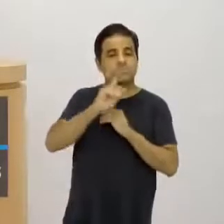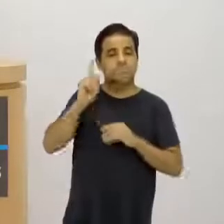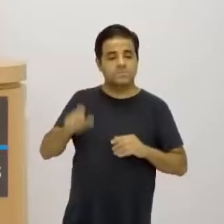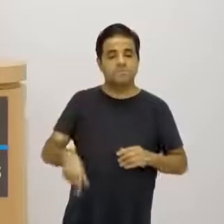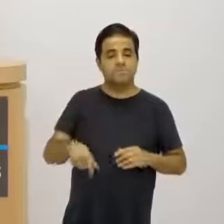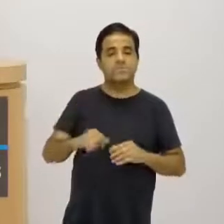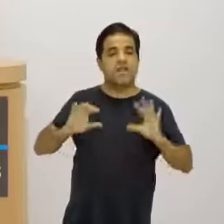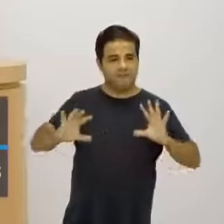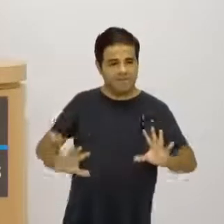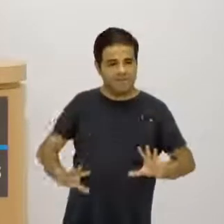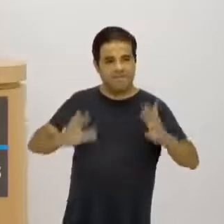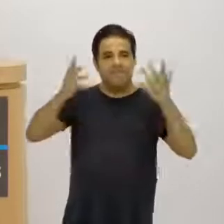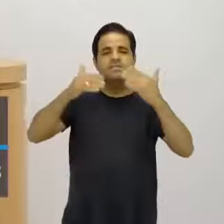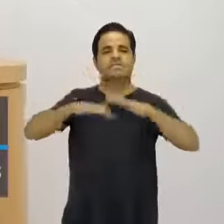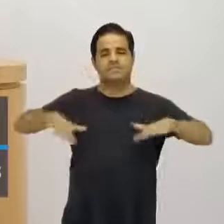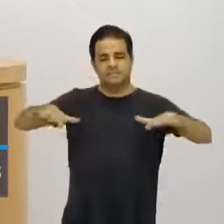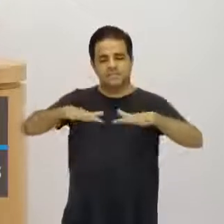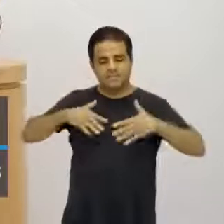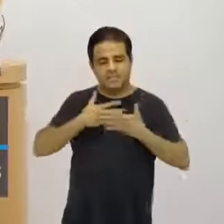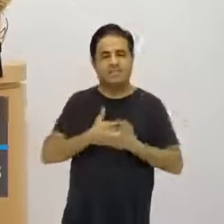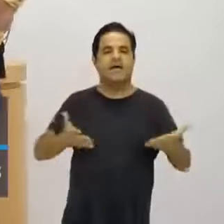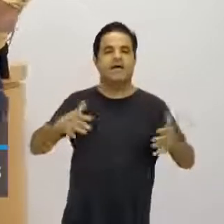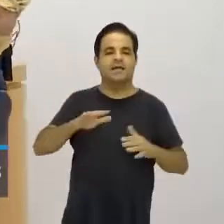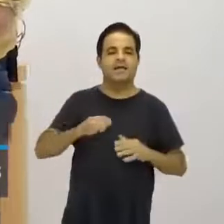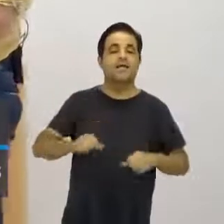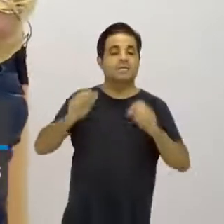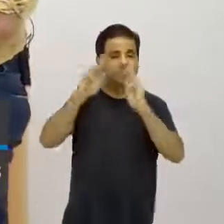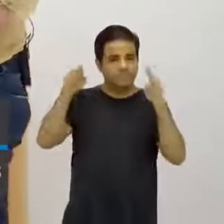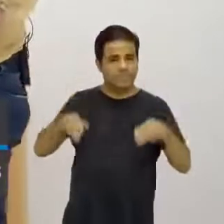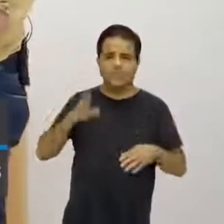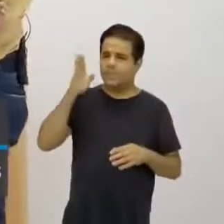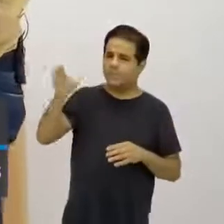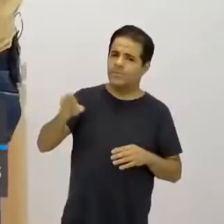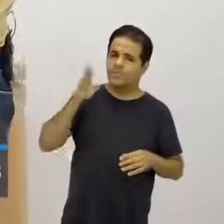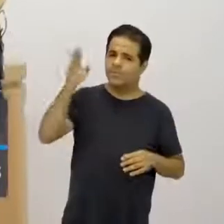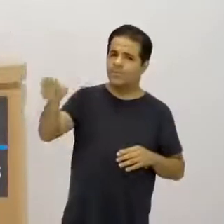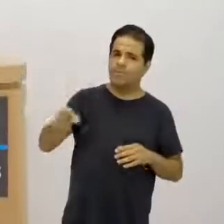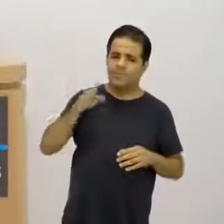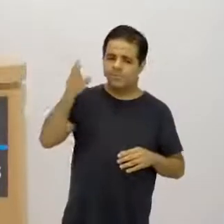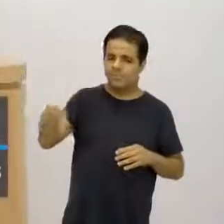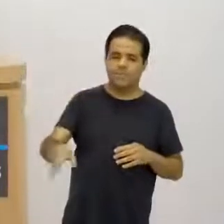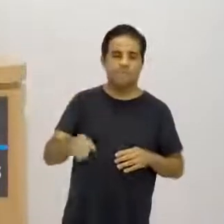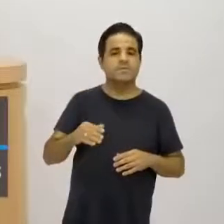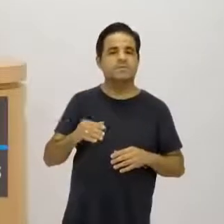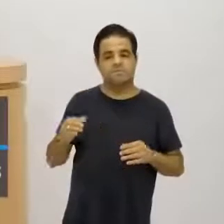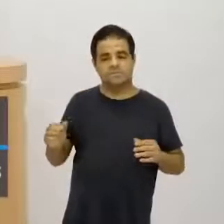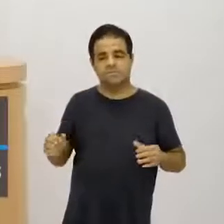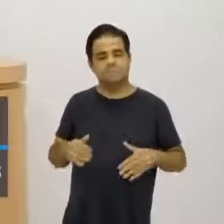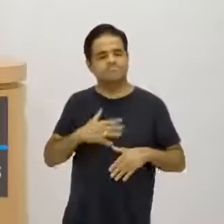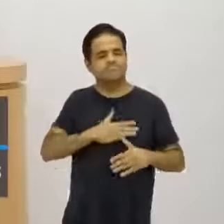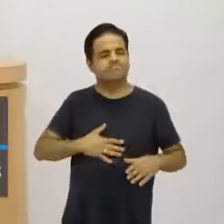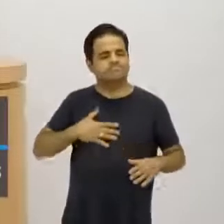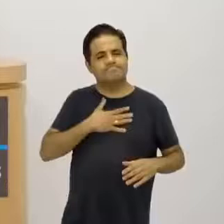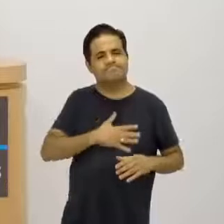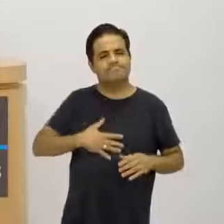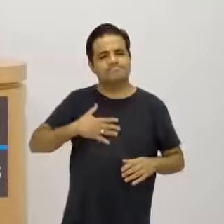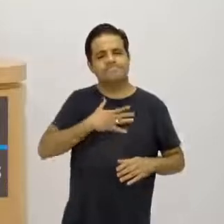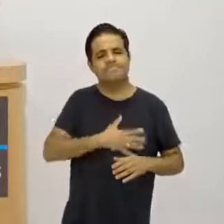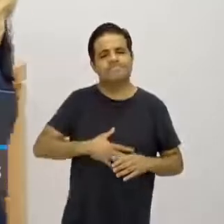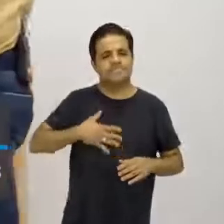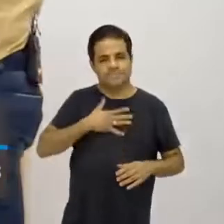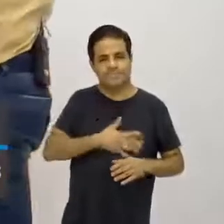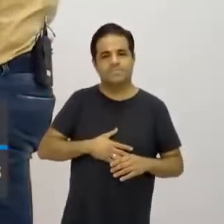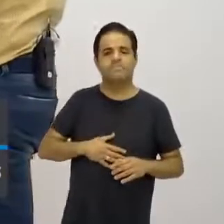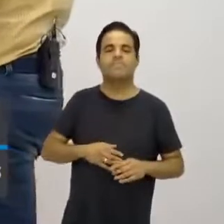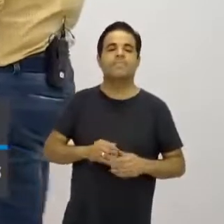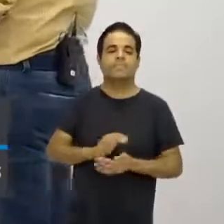que nas festas de imigrantes que aconteciam no museu, ele estava todo ano lá. Que legal. Gostava bastante. Vamos